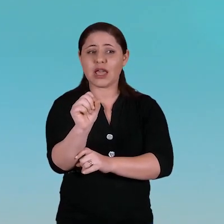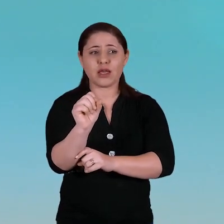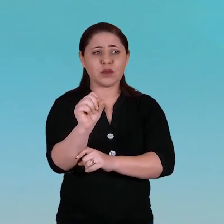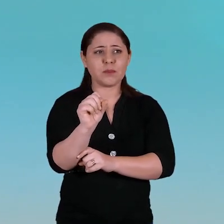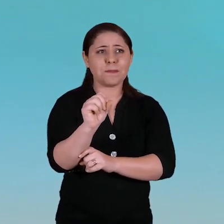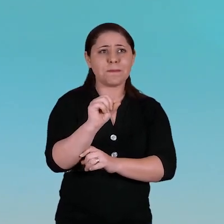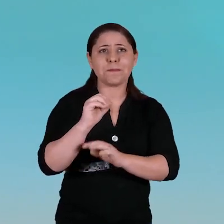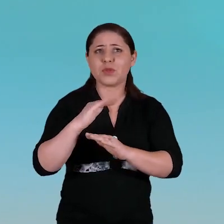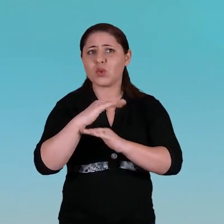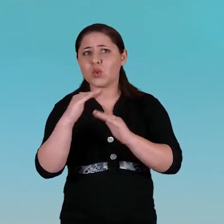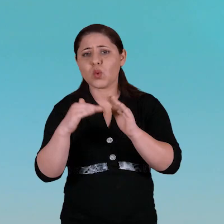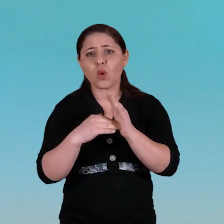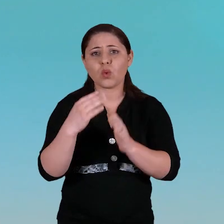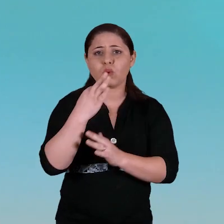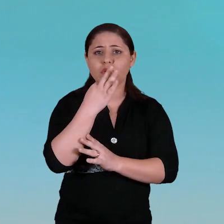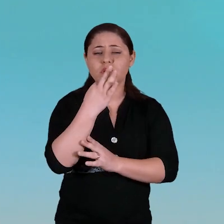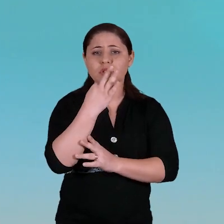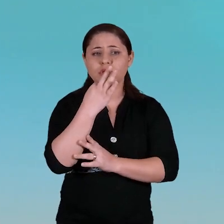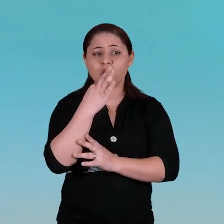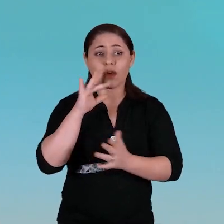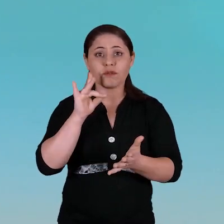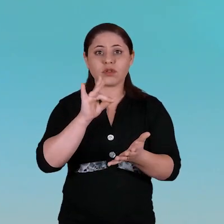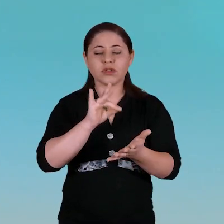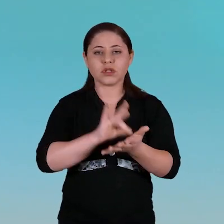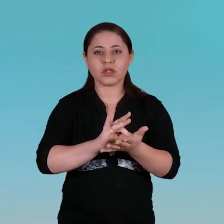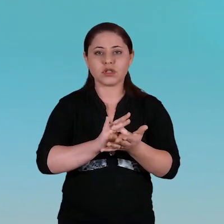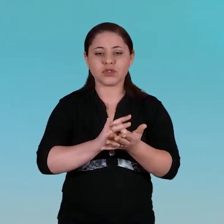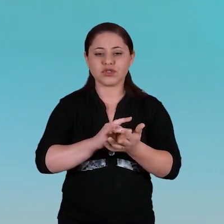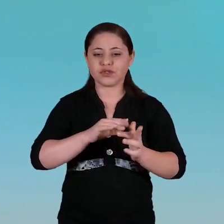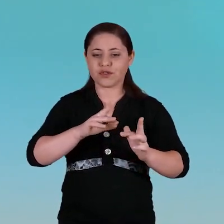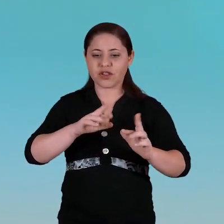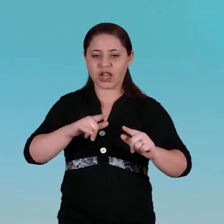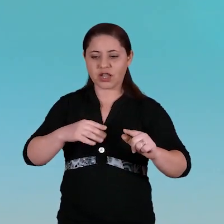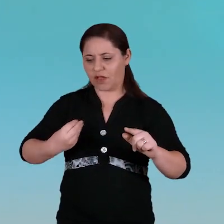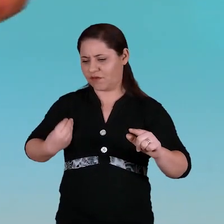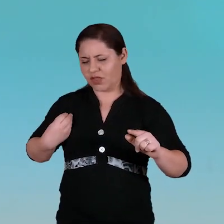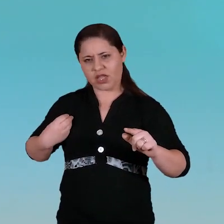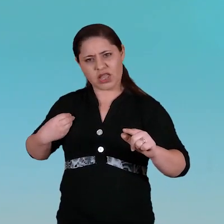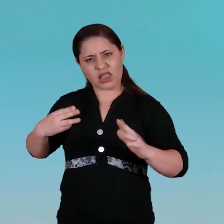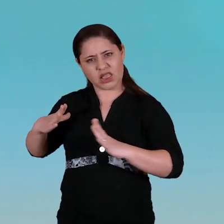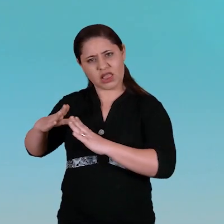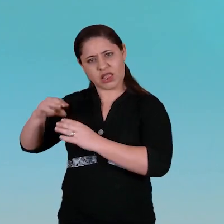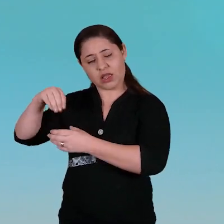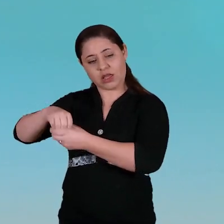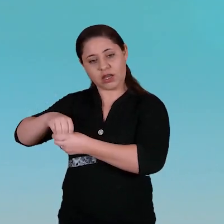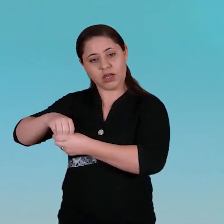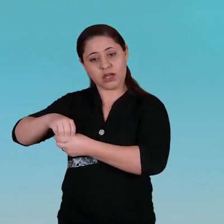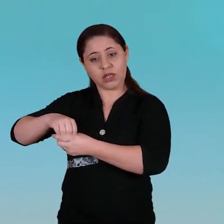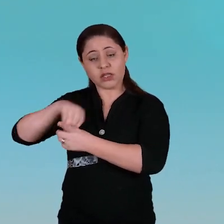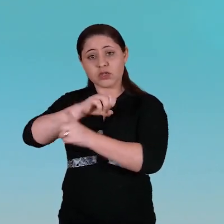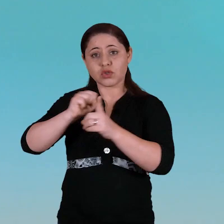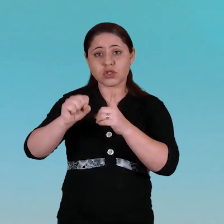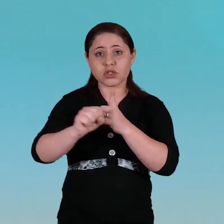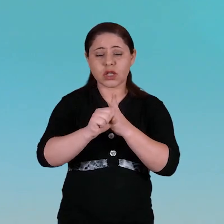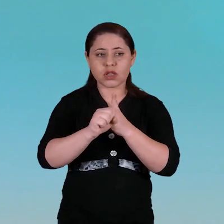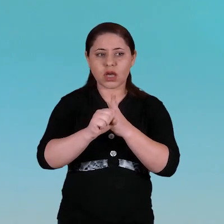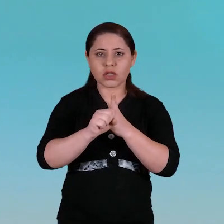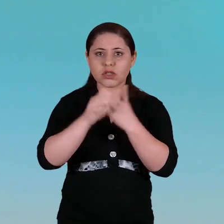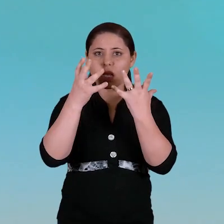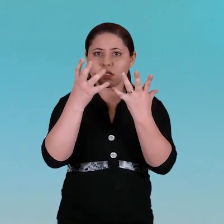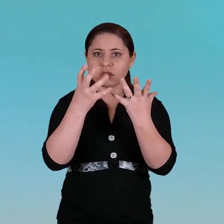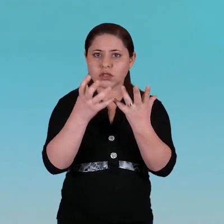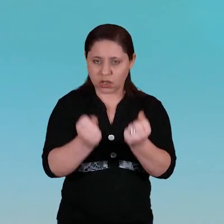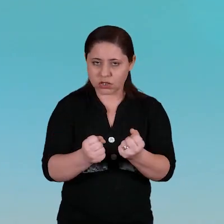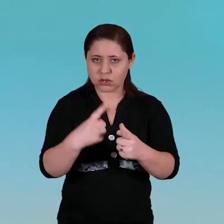repensem essa realidade que eles vivenciam, né? Que a sociedade abrace isso, porque todos nós